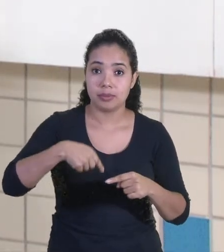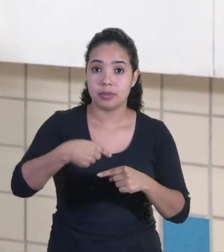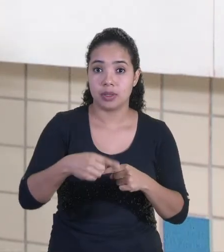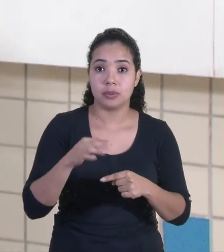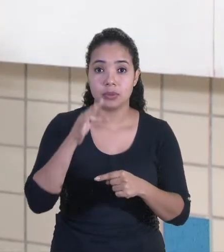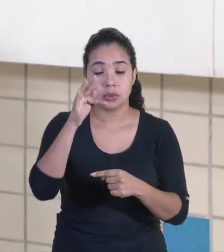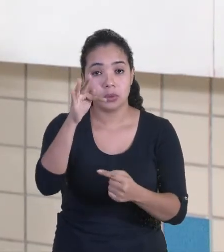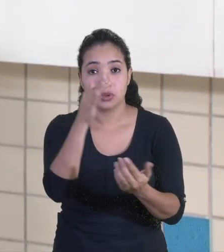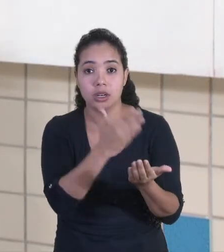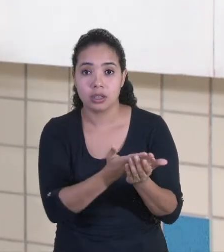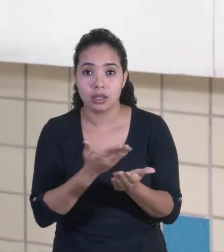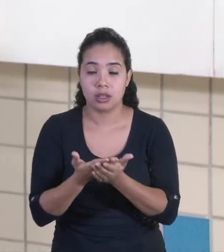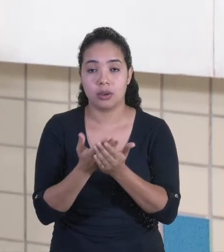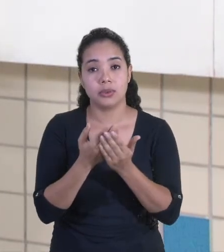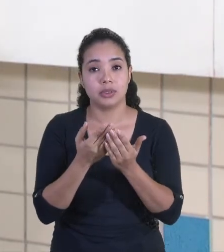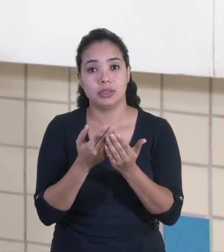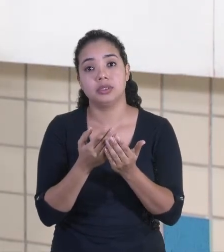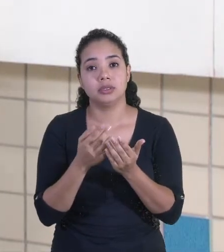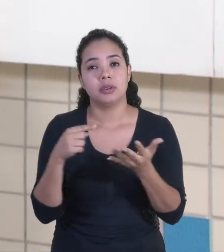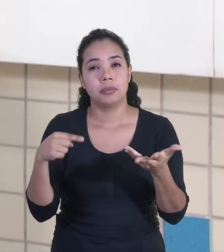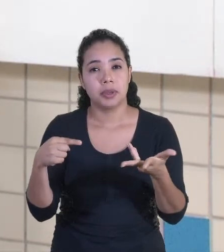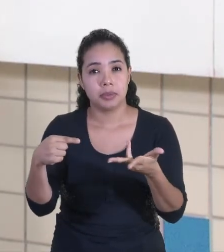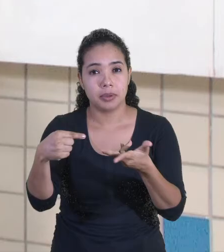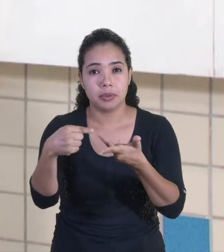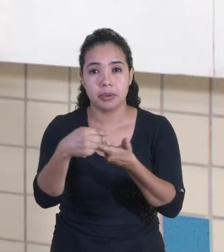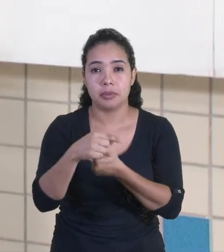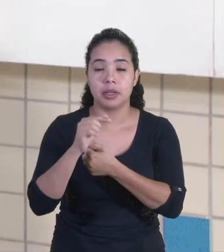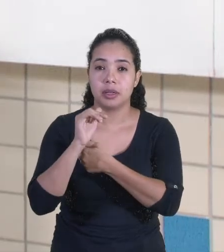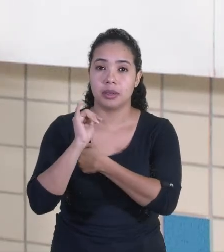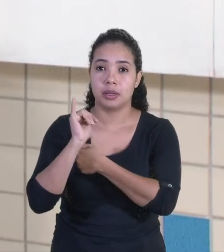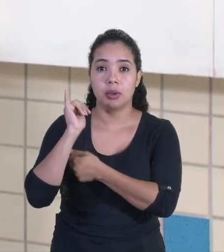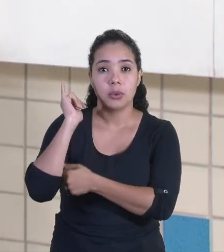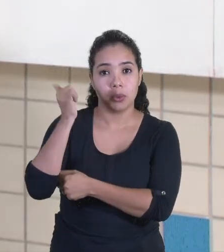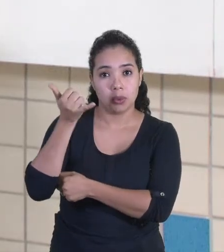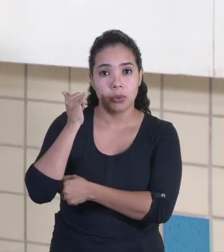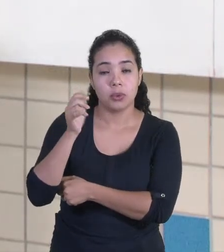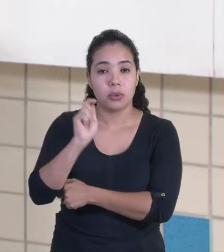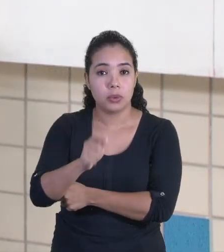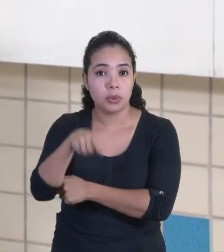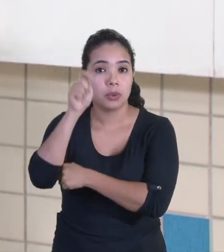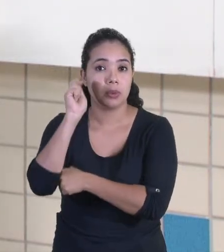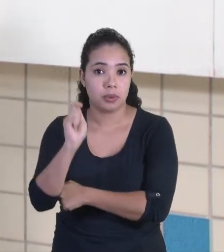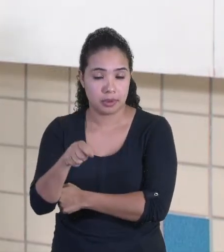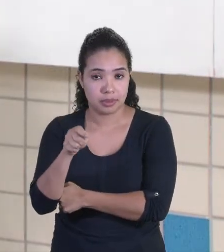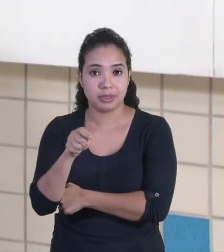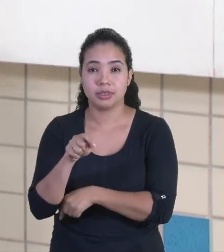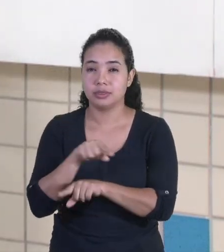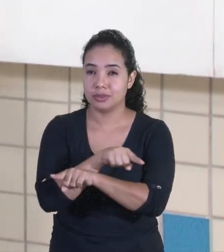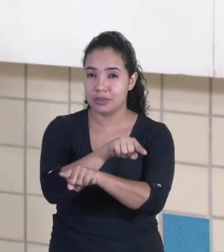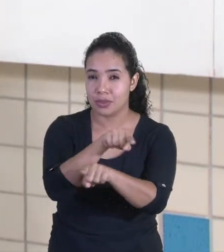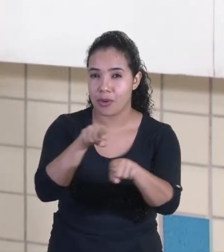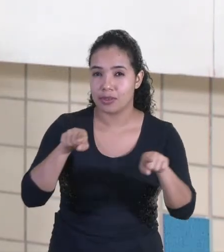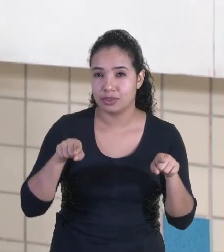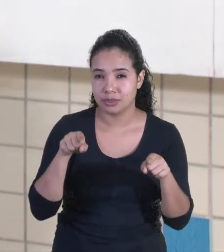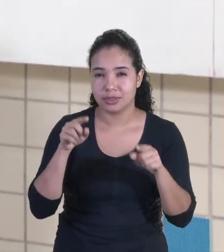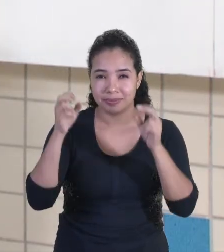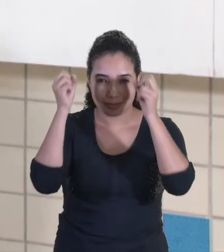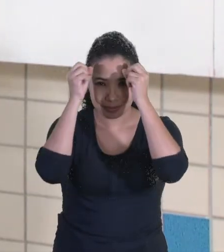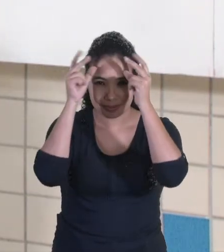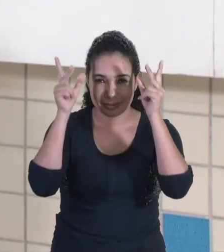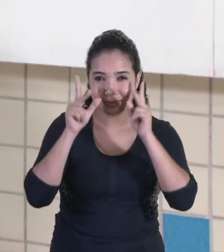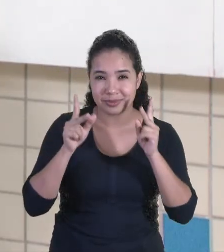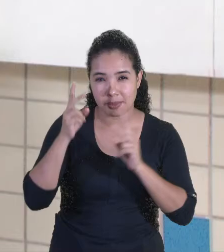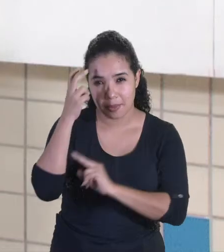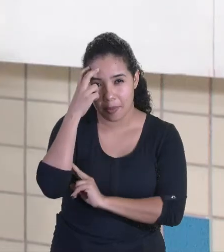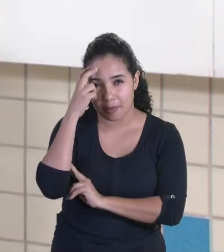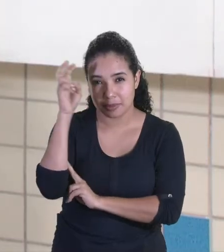aula, iremos estudar sobre os elementos de um conto de fada. E, como vocês são super espertos e